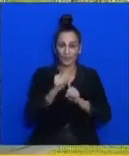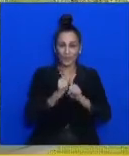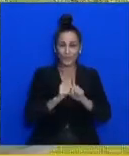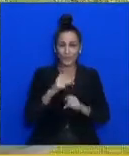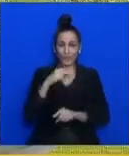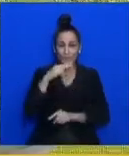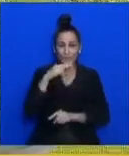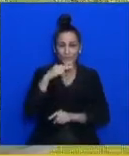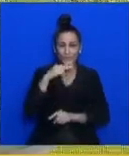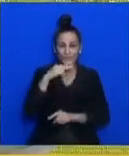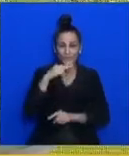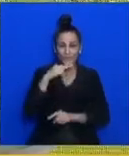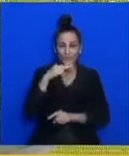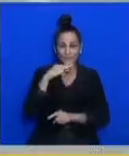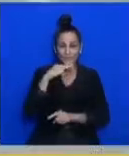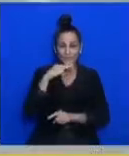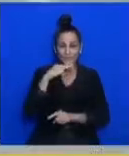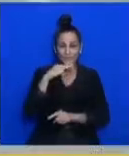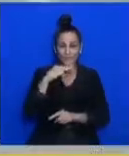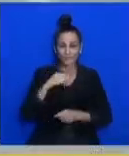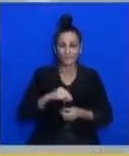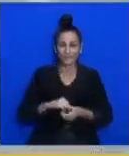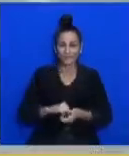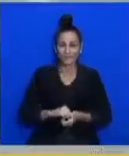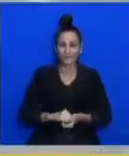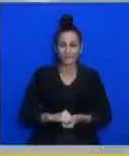de março.